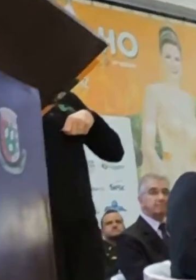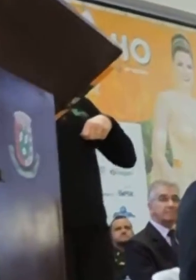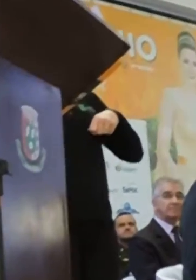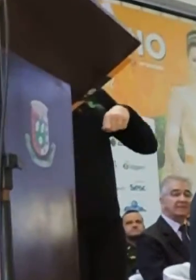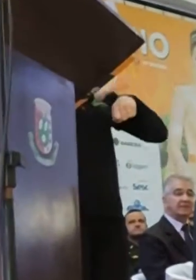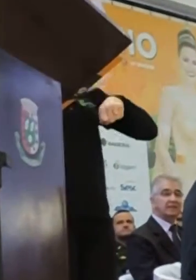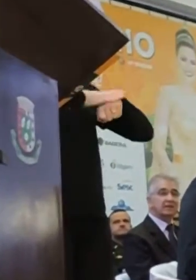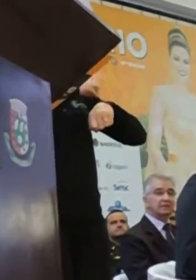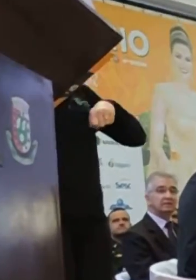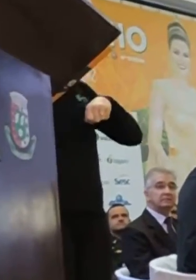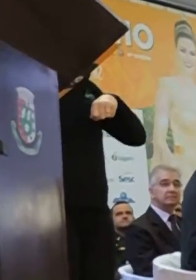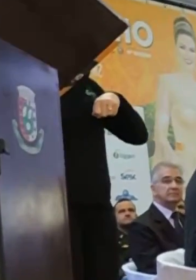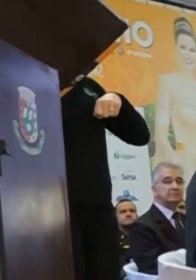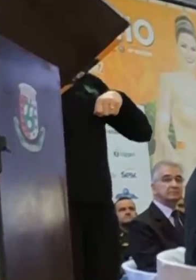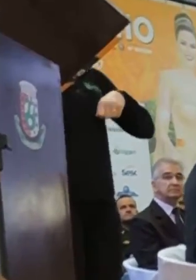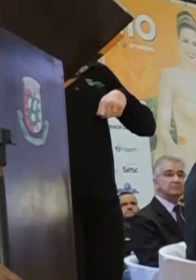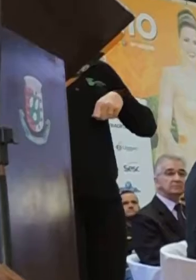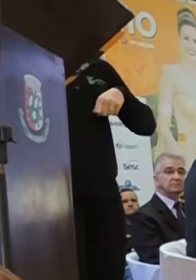mil matrizes suínas,